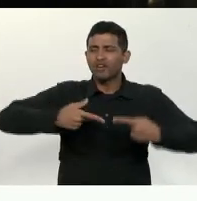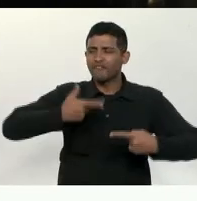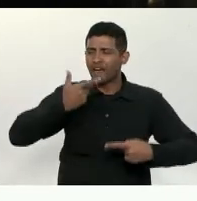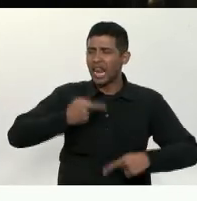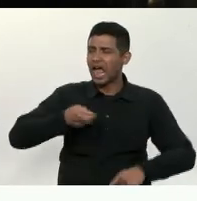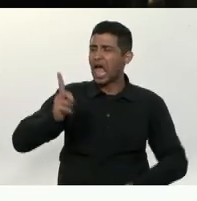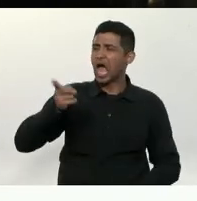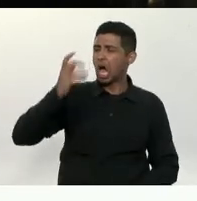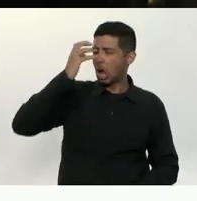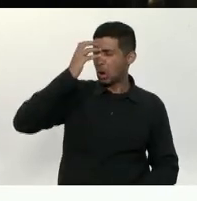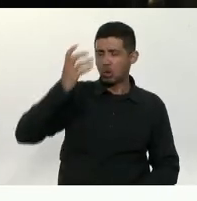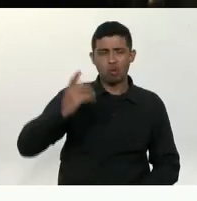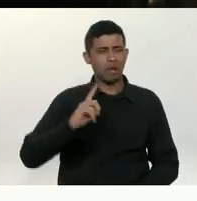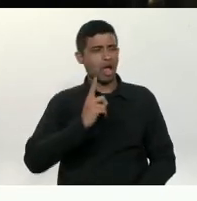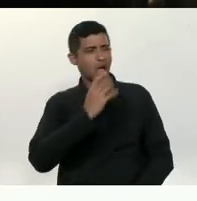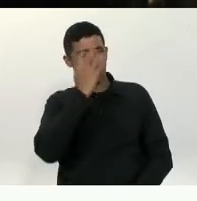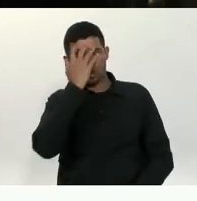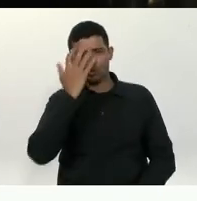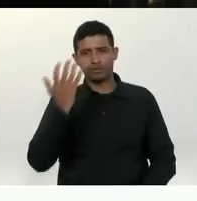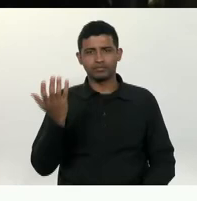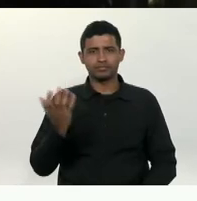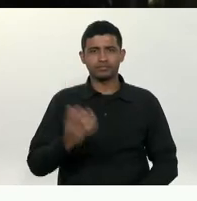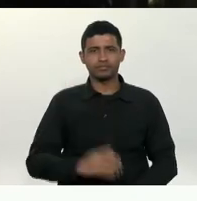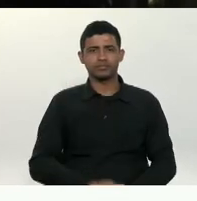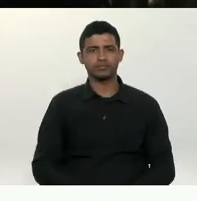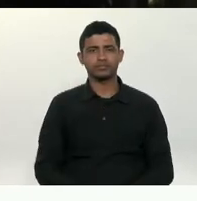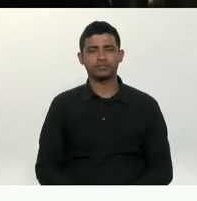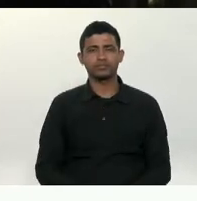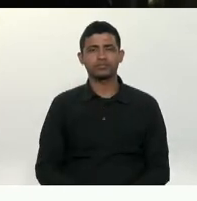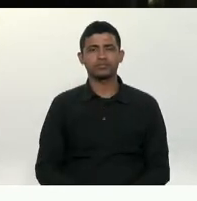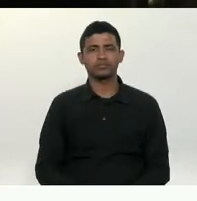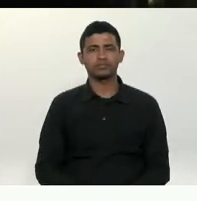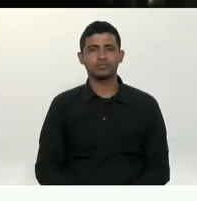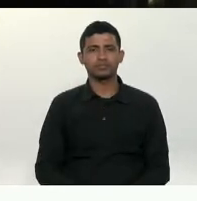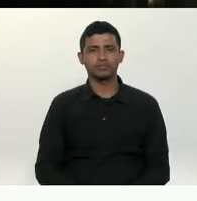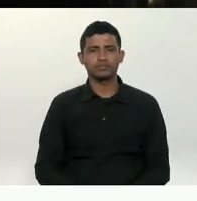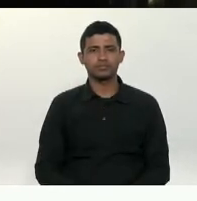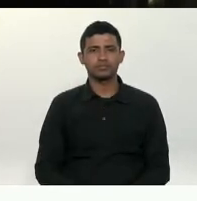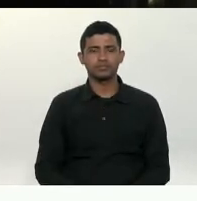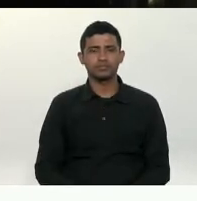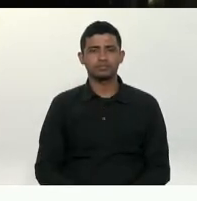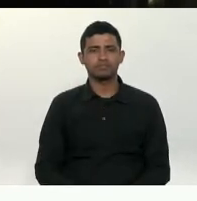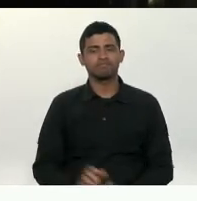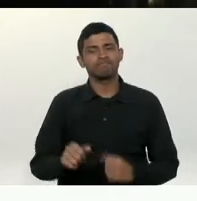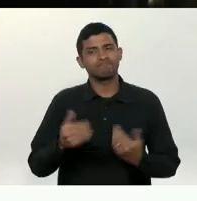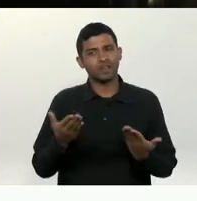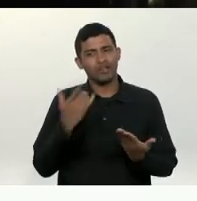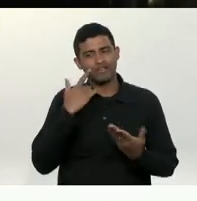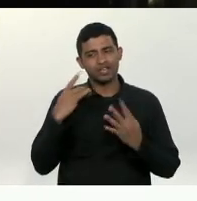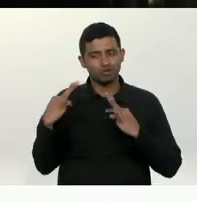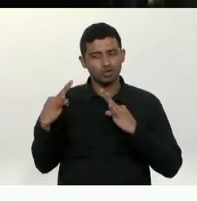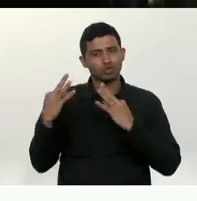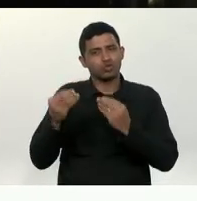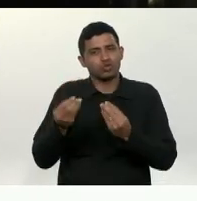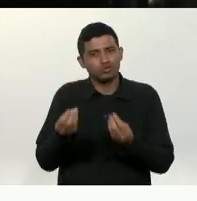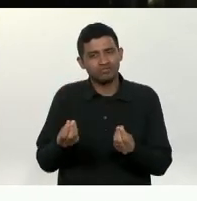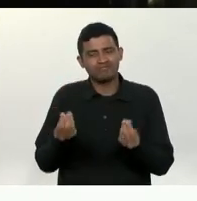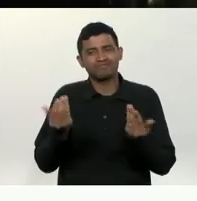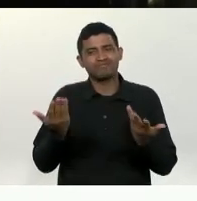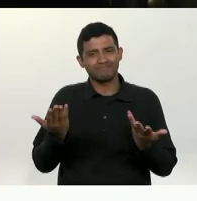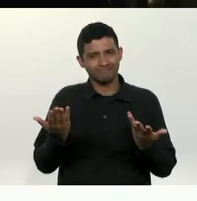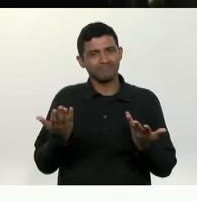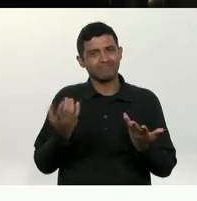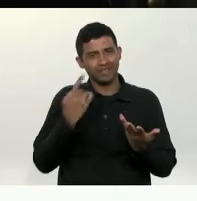aqui um embate de quem era a culpa pelo baixo investimento. Então, isso tudo fez com que um